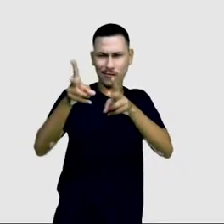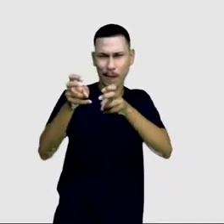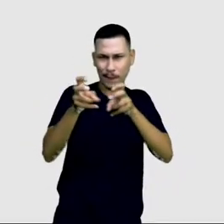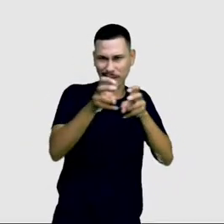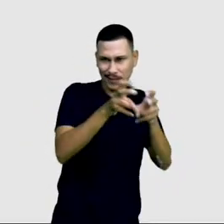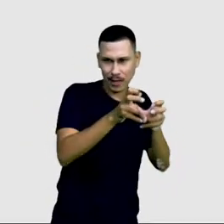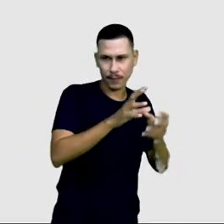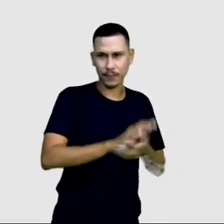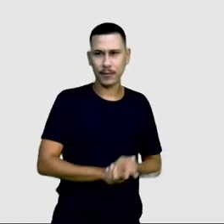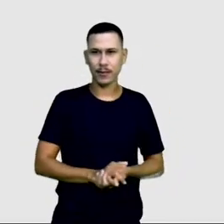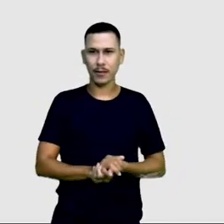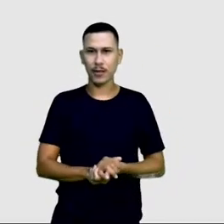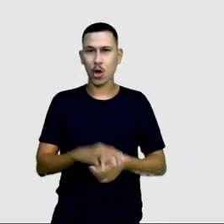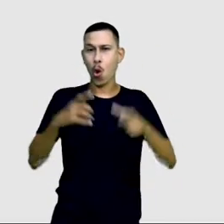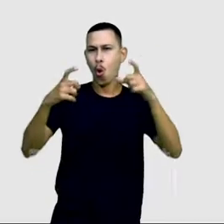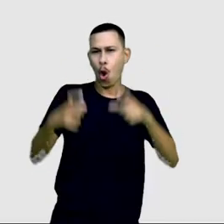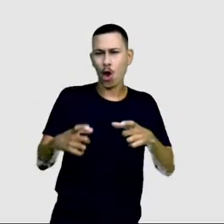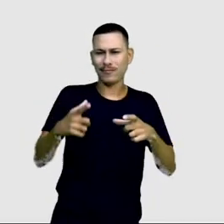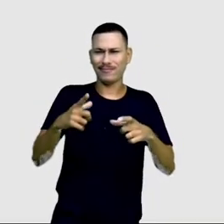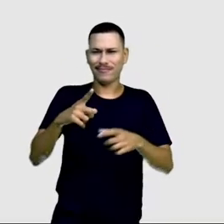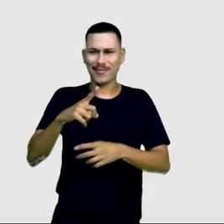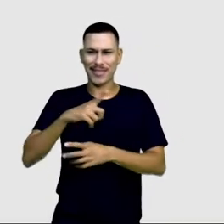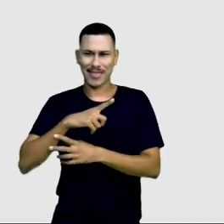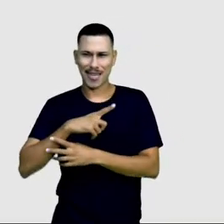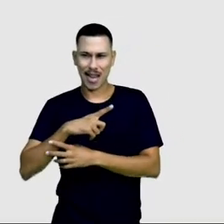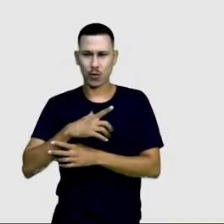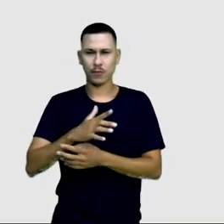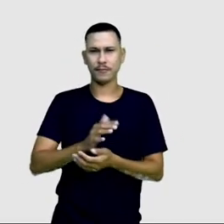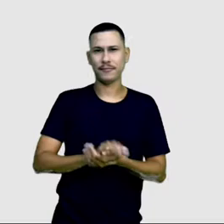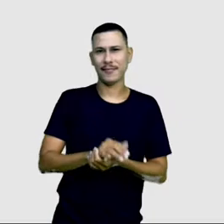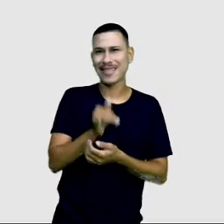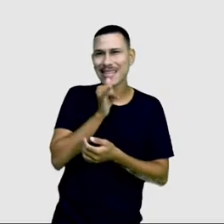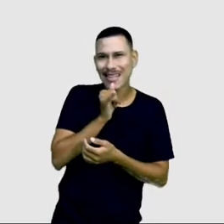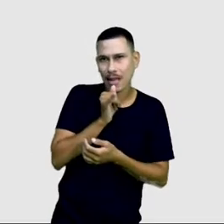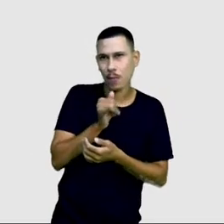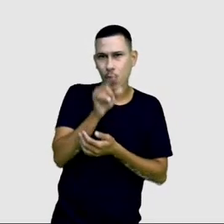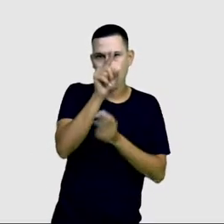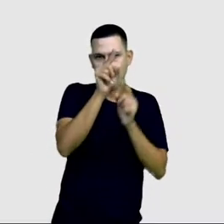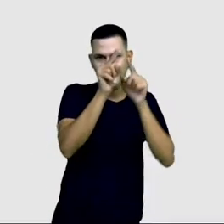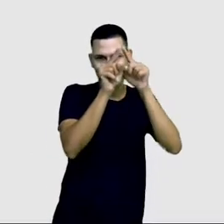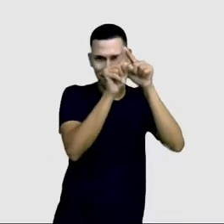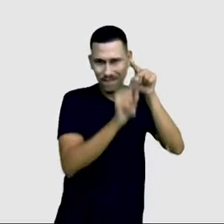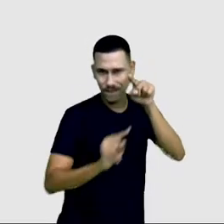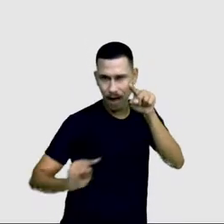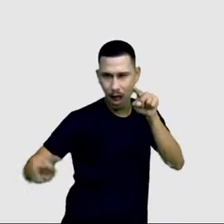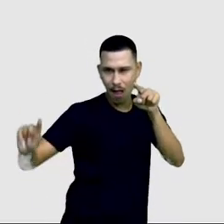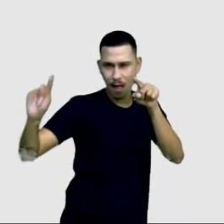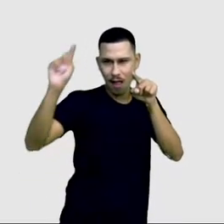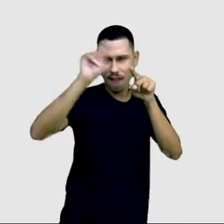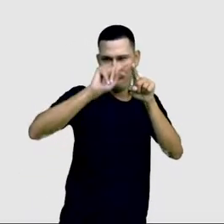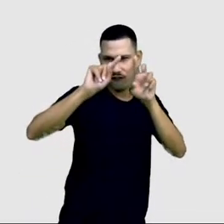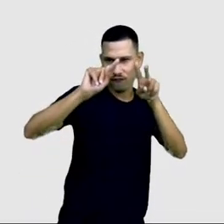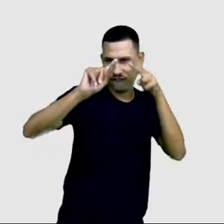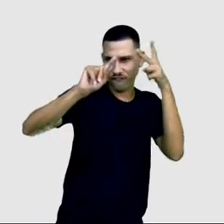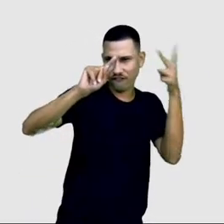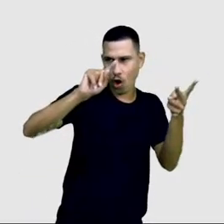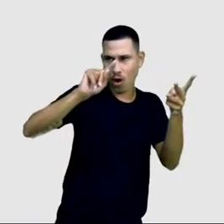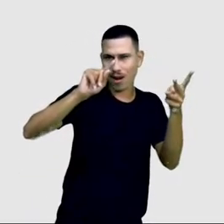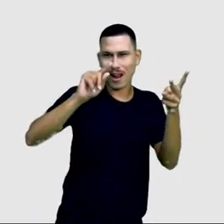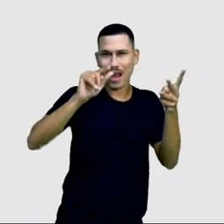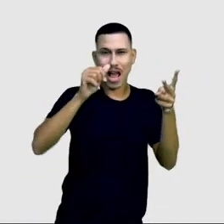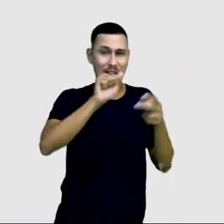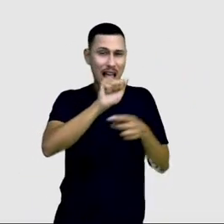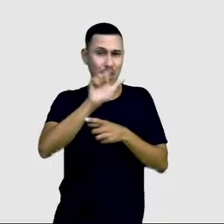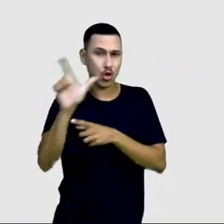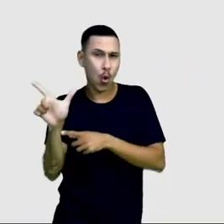Percebam que onde eu tinha a bordinha azul, a gente preencheu com a